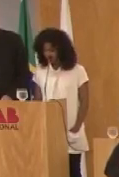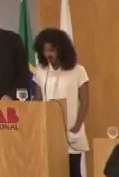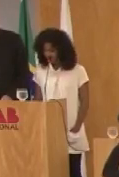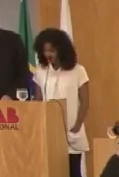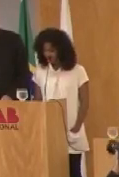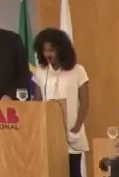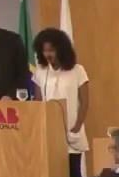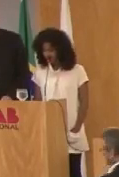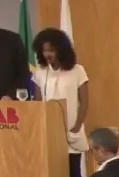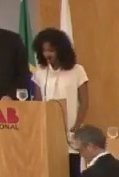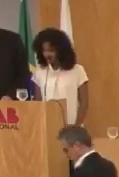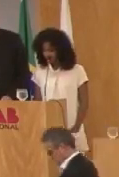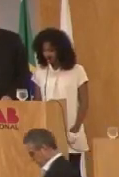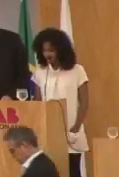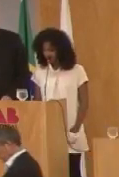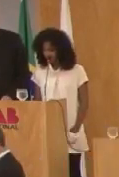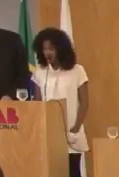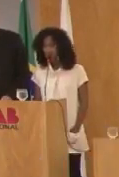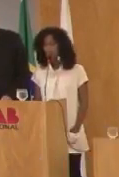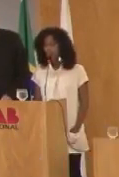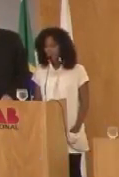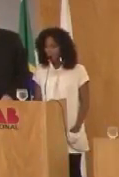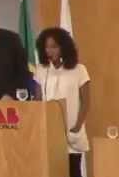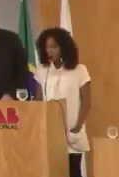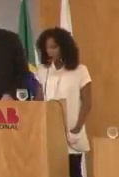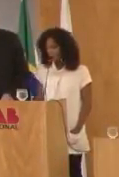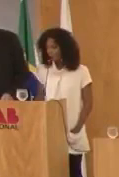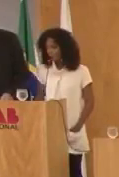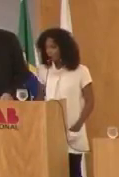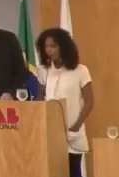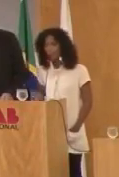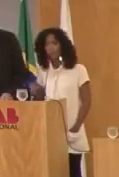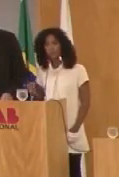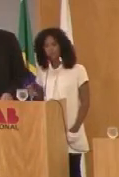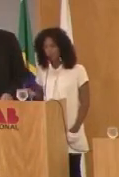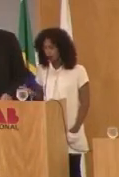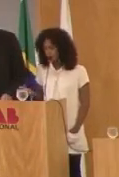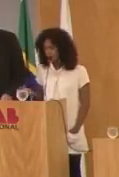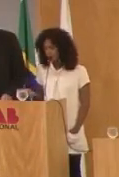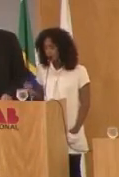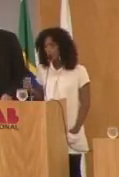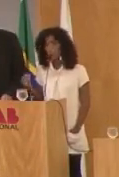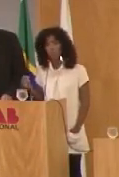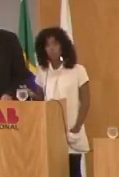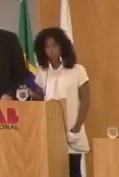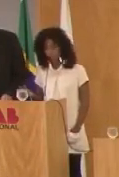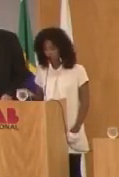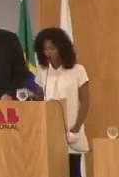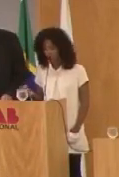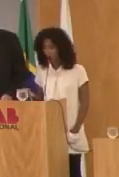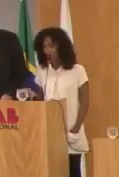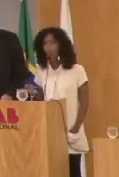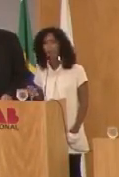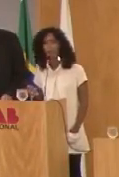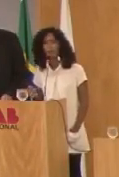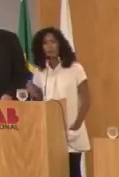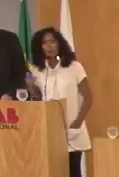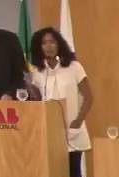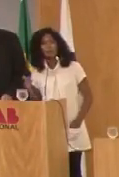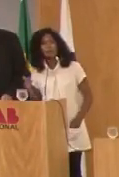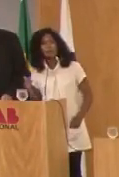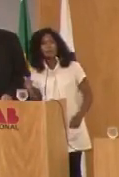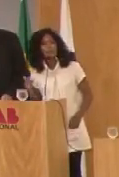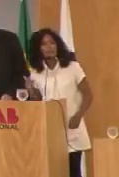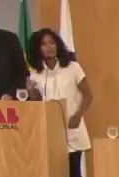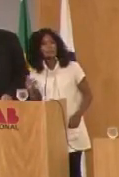de Diálogo contra a Violência. E com o esforço de todas as pessoas presentes que irão falar,